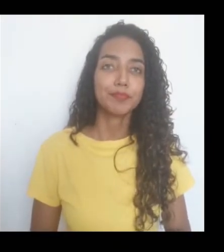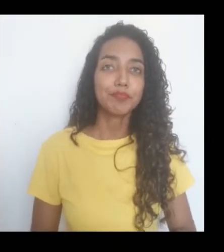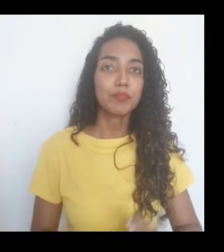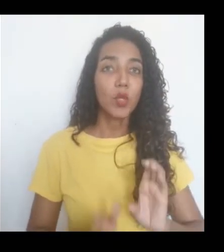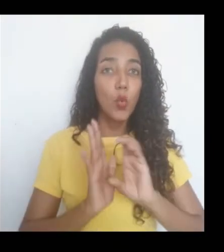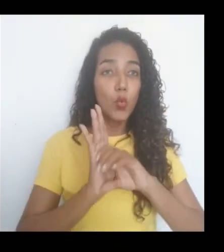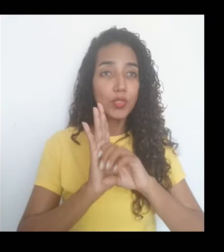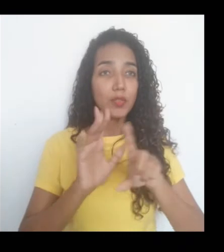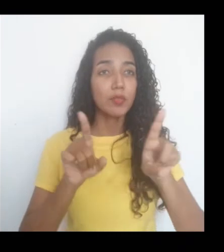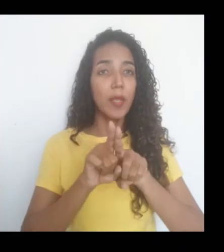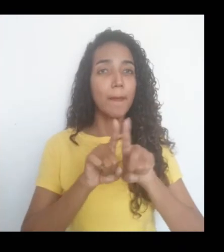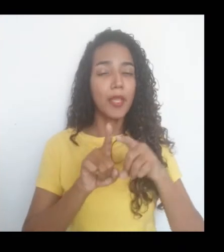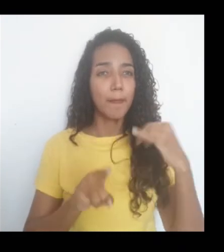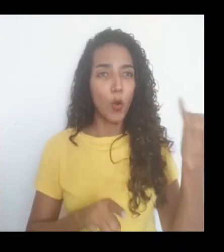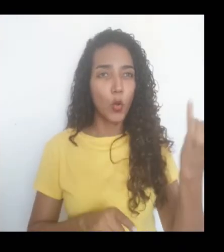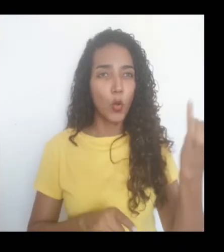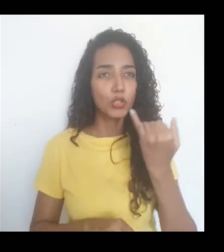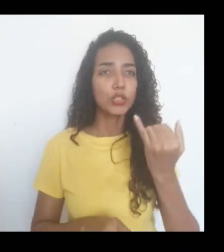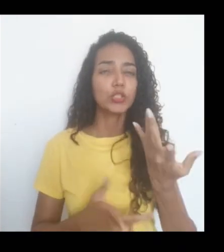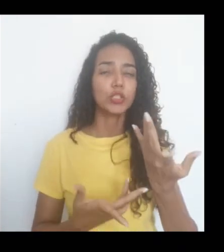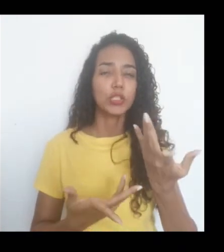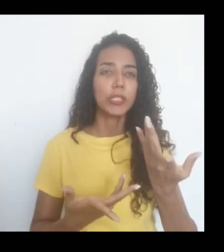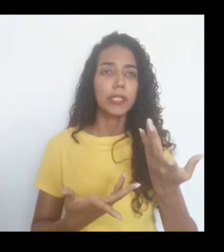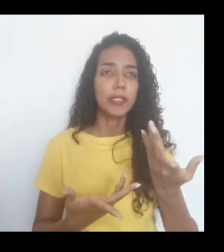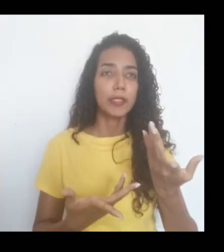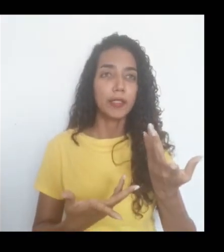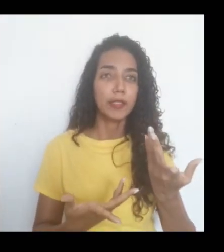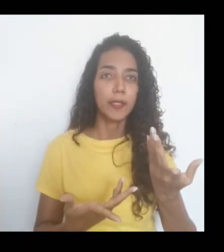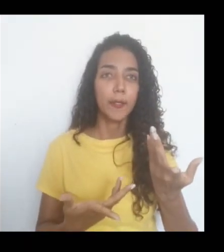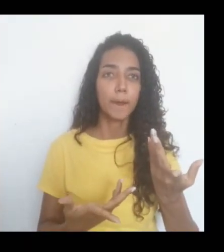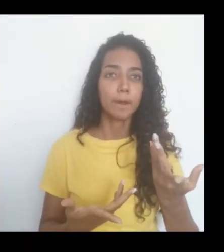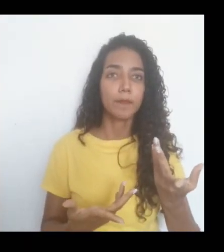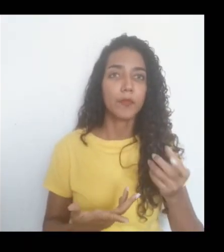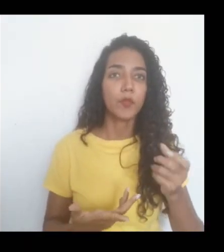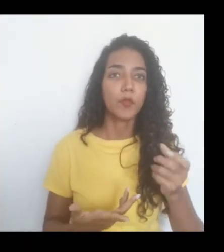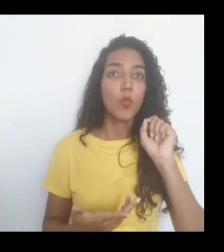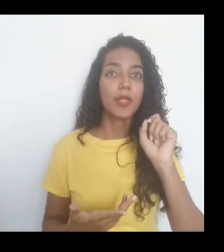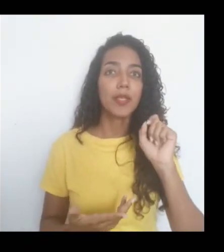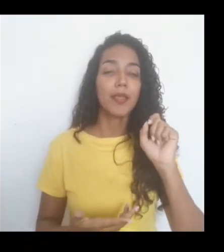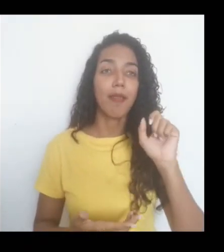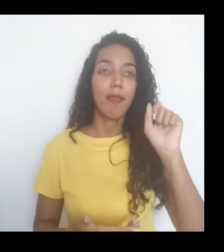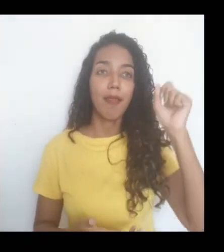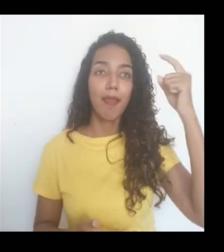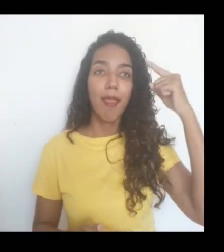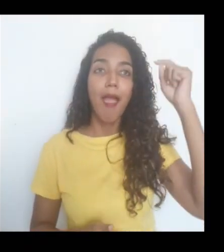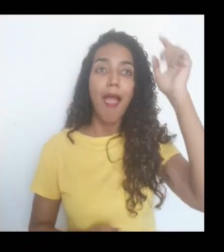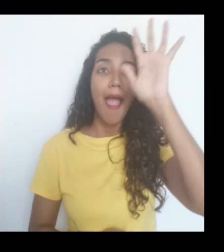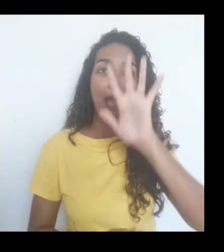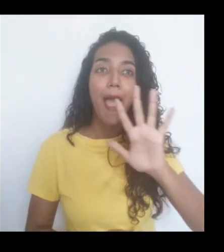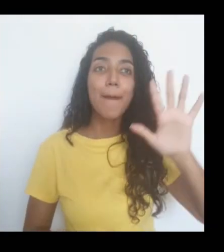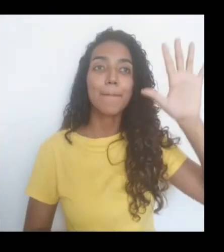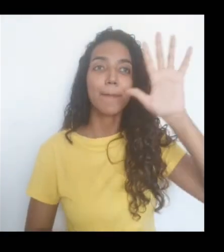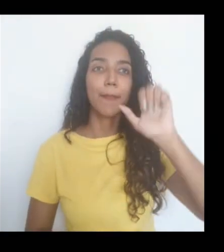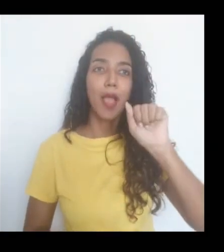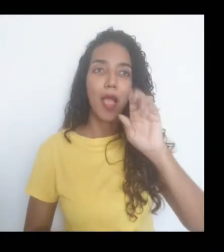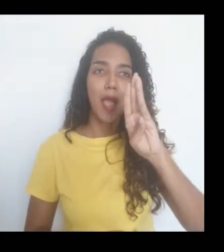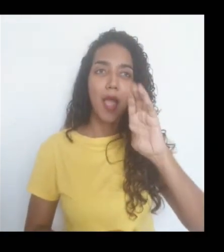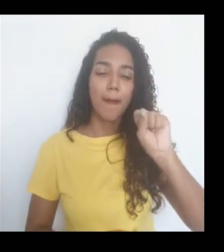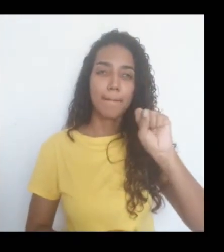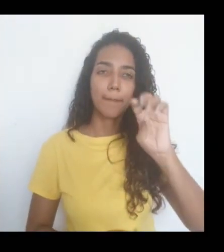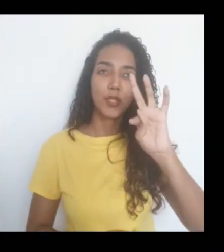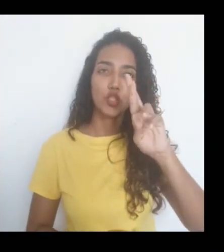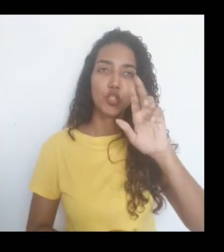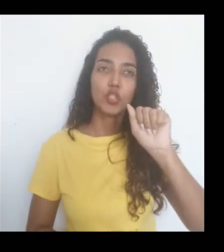a abstração. Né? Porque quer queira, quer não, o que a gente faz quando a gente está criando um sistema orientado a